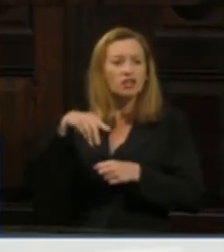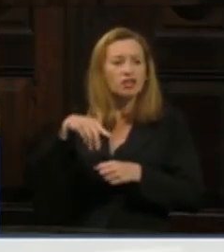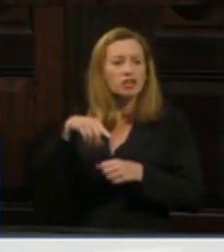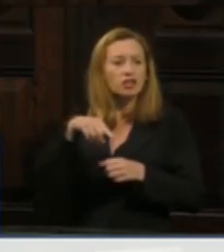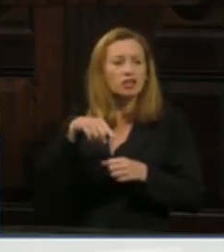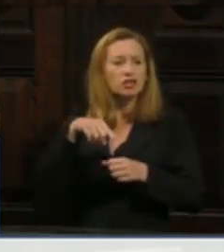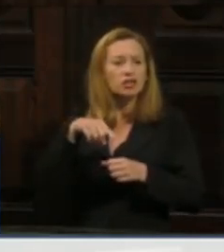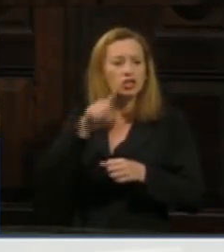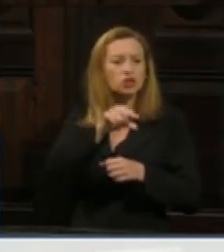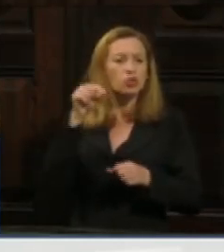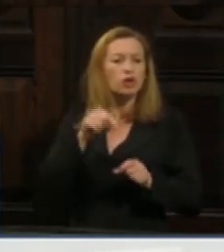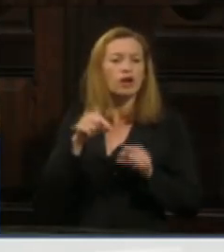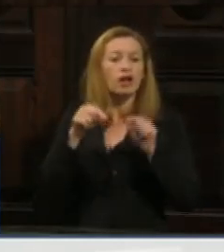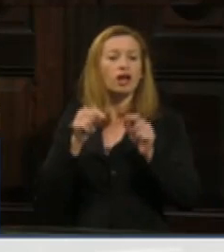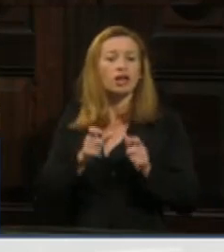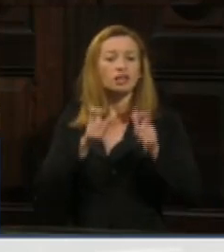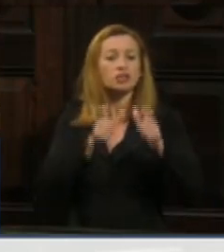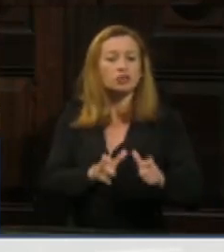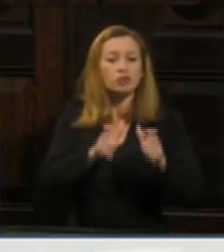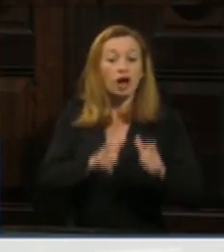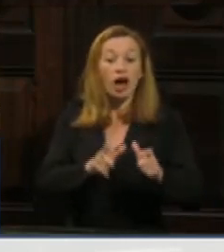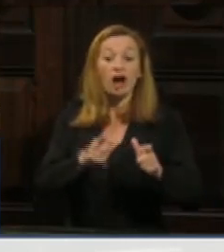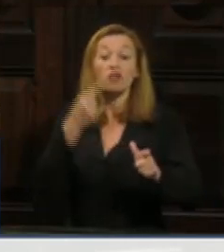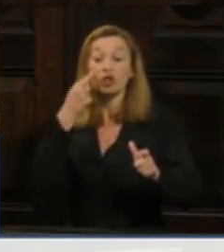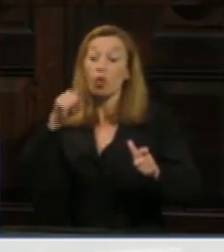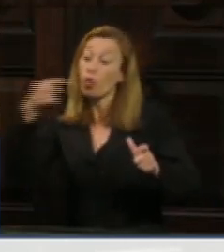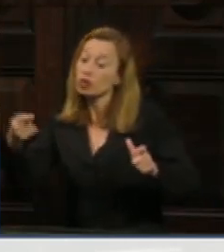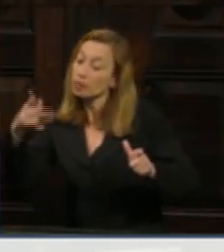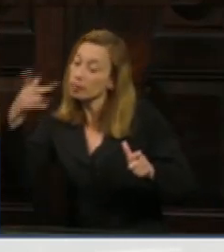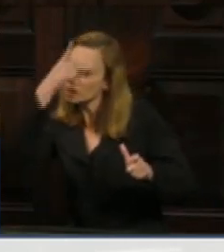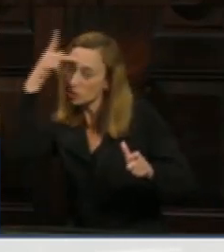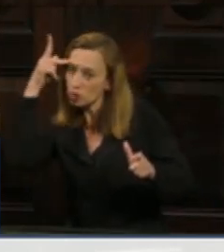sempre na minha atividade jornalística eu sempre tive cuidado de apurar.